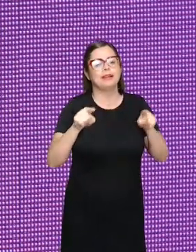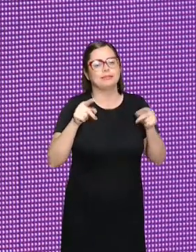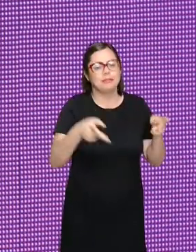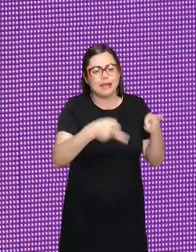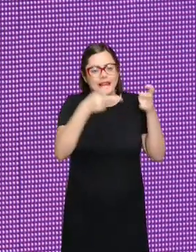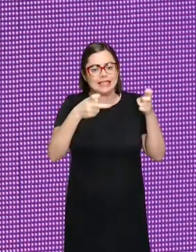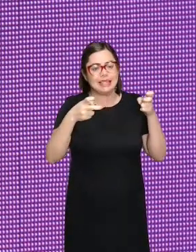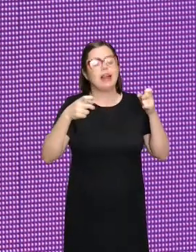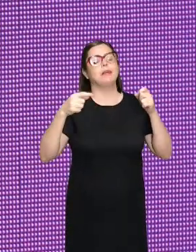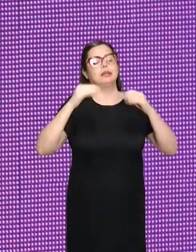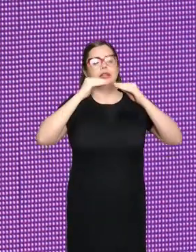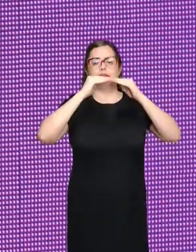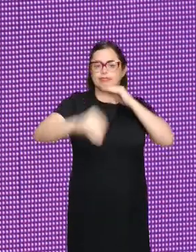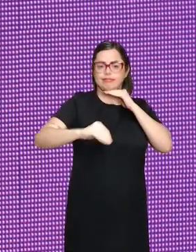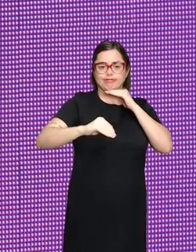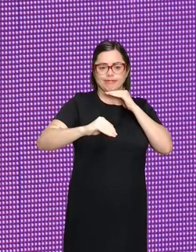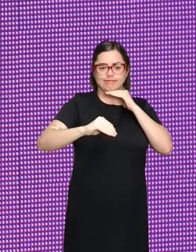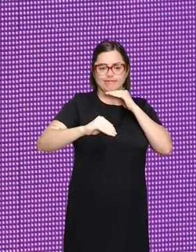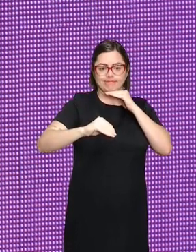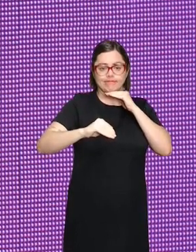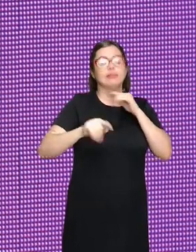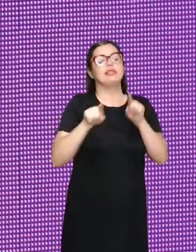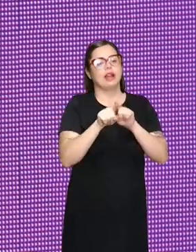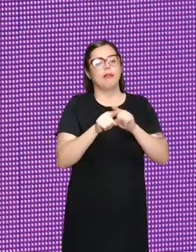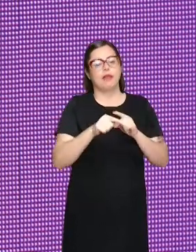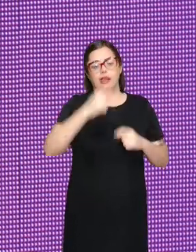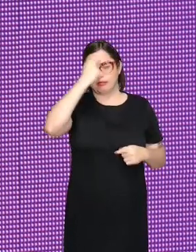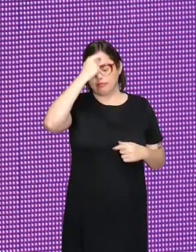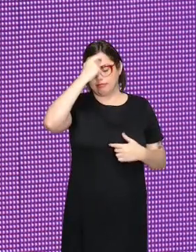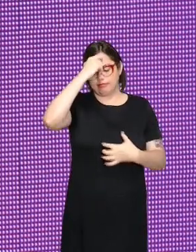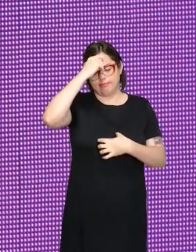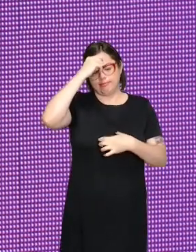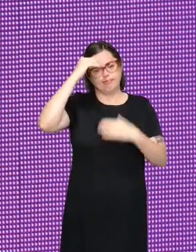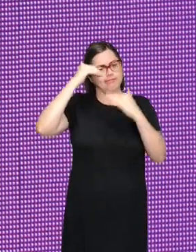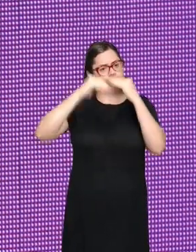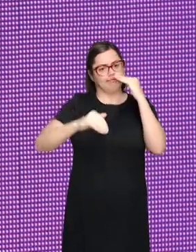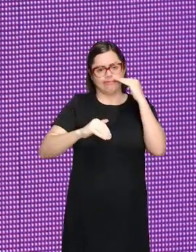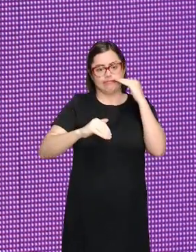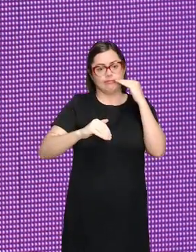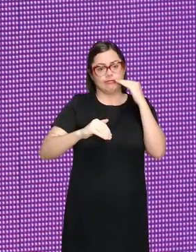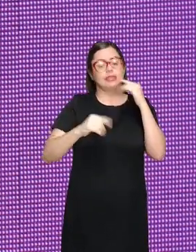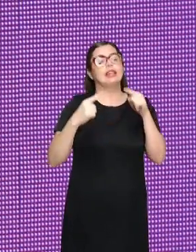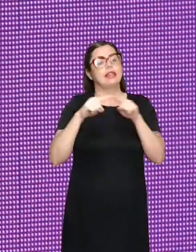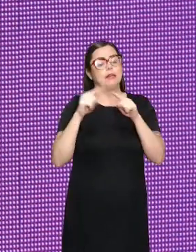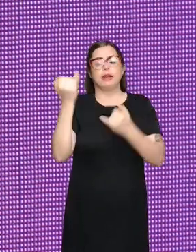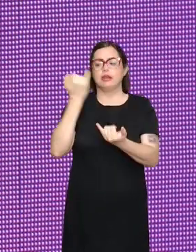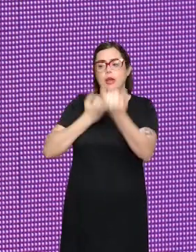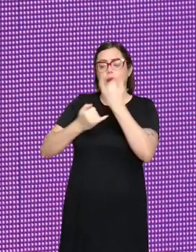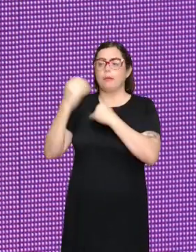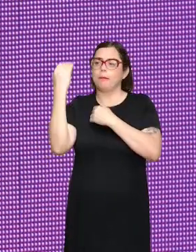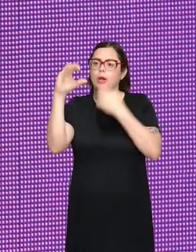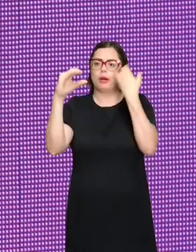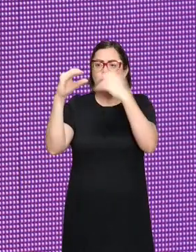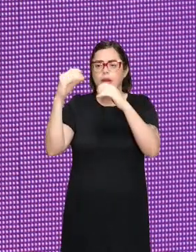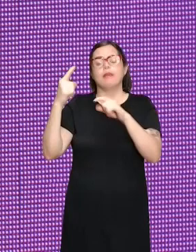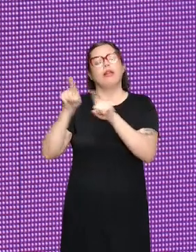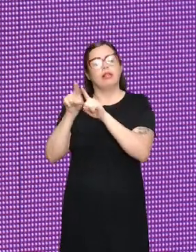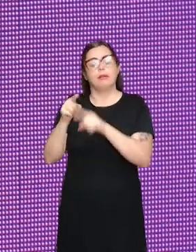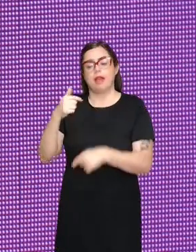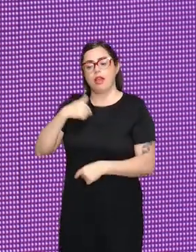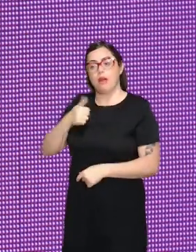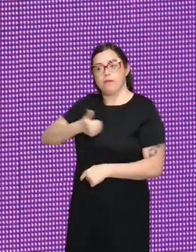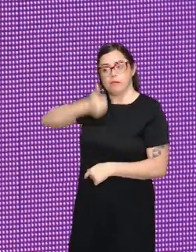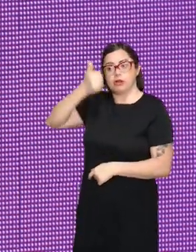muita desconexão. Então, falar sobre essas coisas também é um lembrete para mim, porque apesar de falar sobre isso, estar nesse